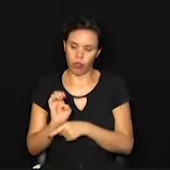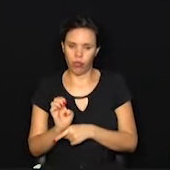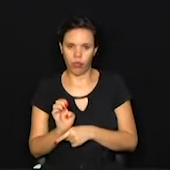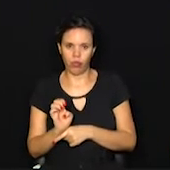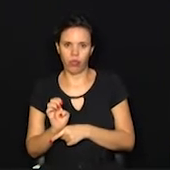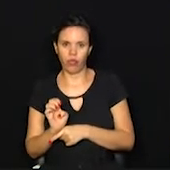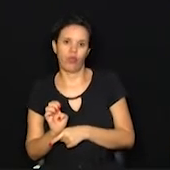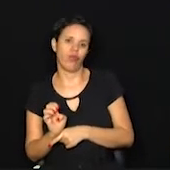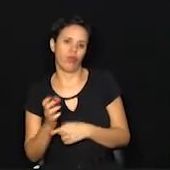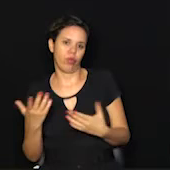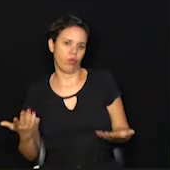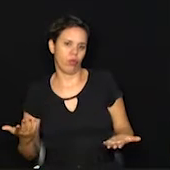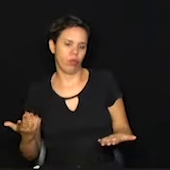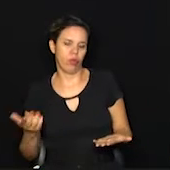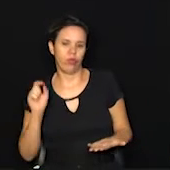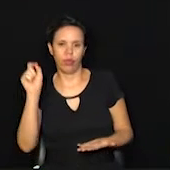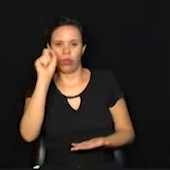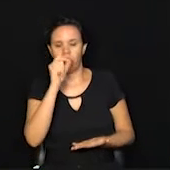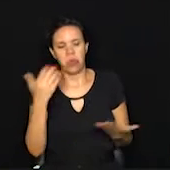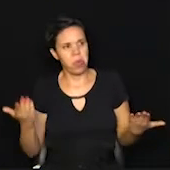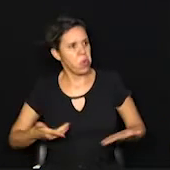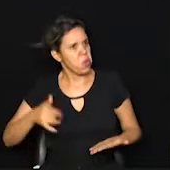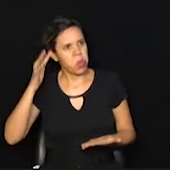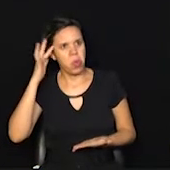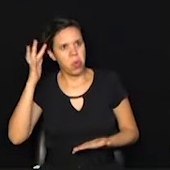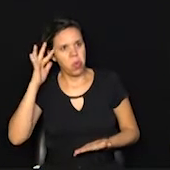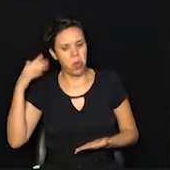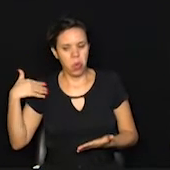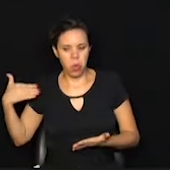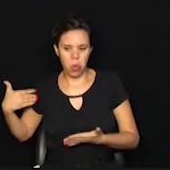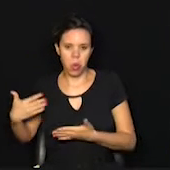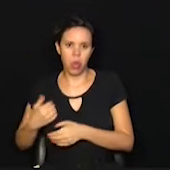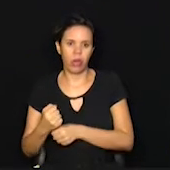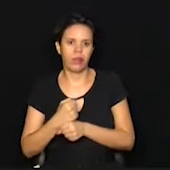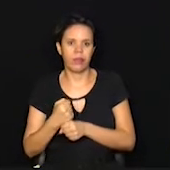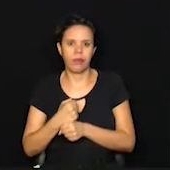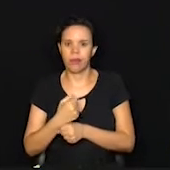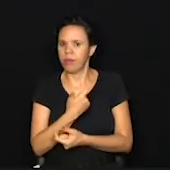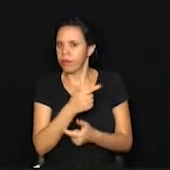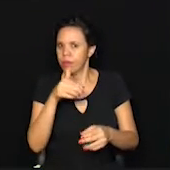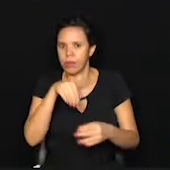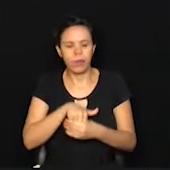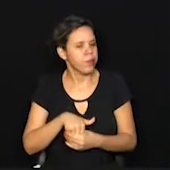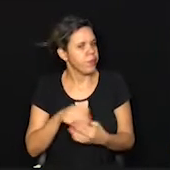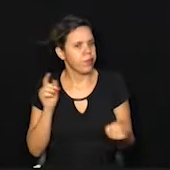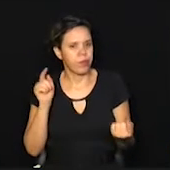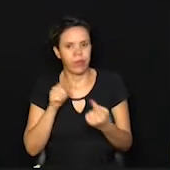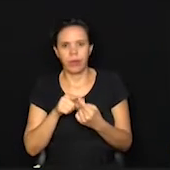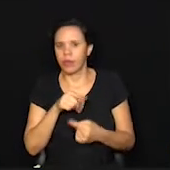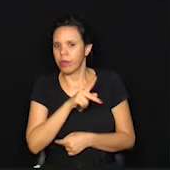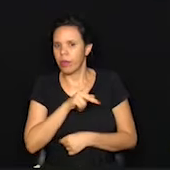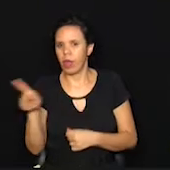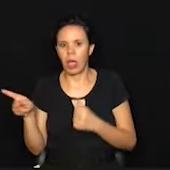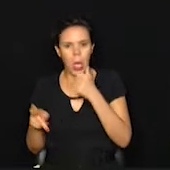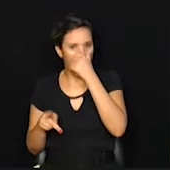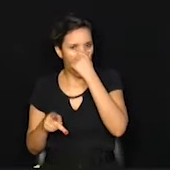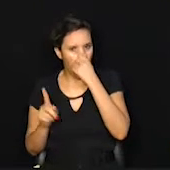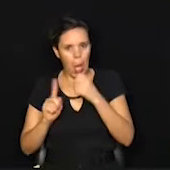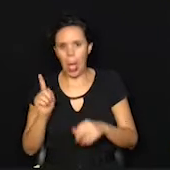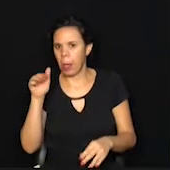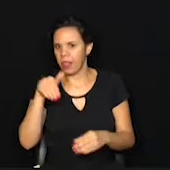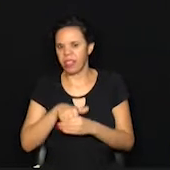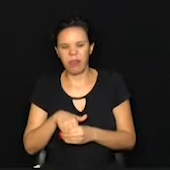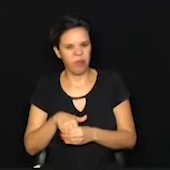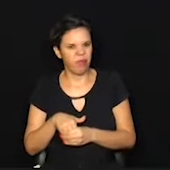a gente não imagina que é tipo assim mas durante anos nós não voltávamos diretamente para Presidente não